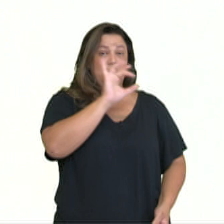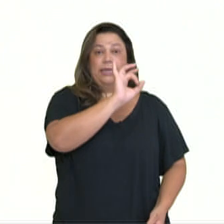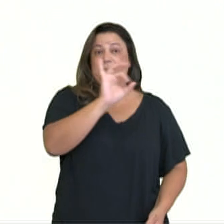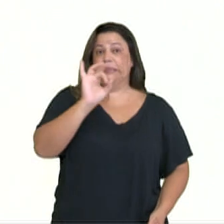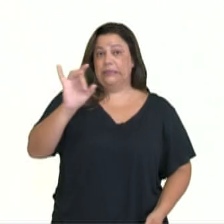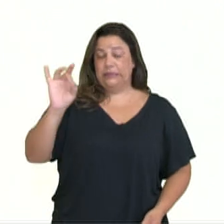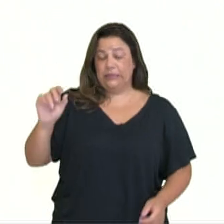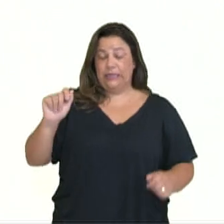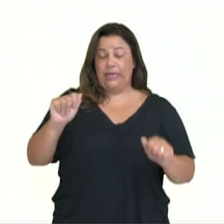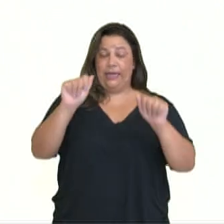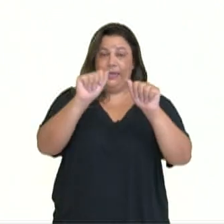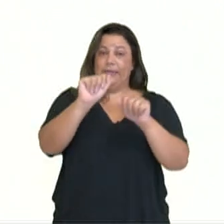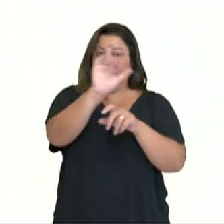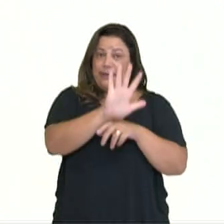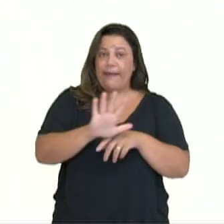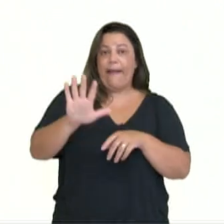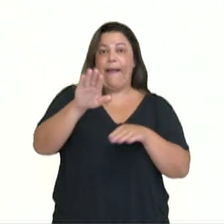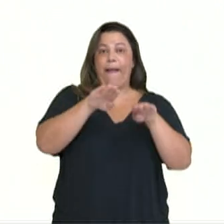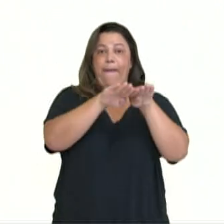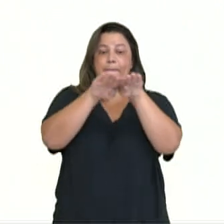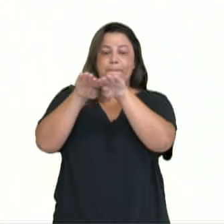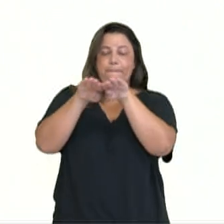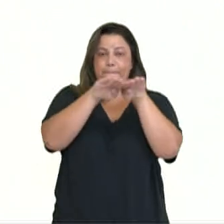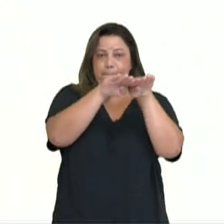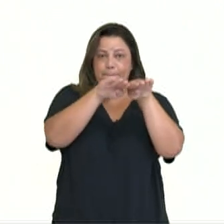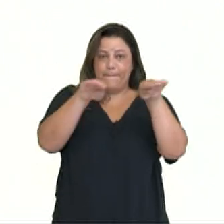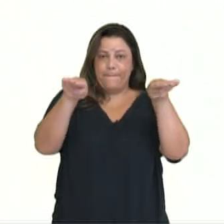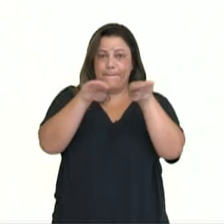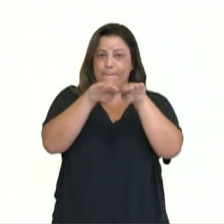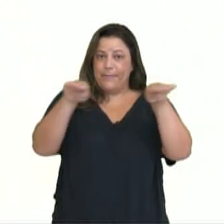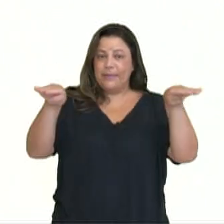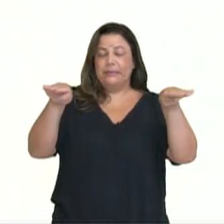plana tem a sua fórmula. Então você tem que tomar cuidado com isso.